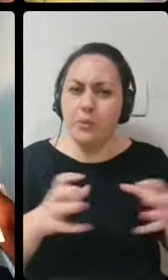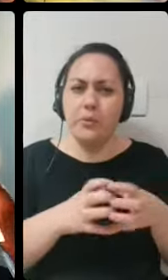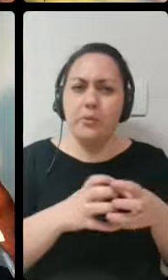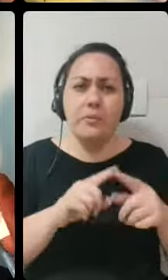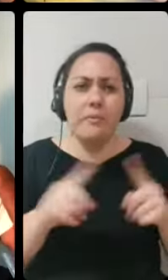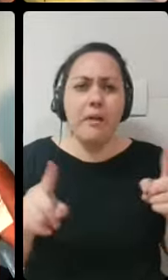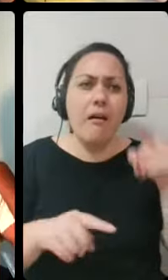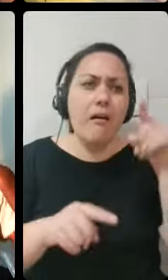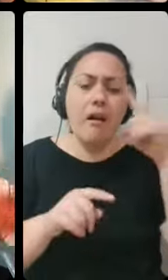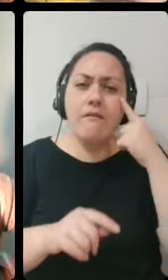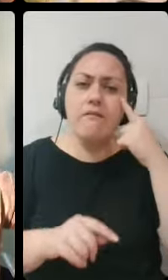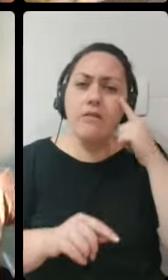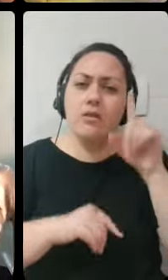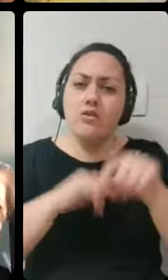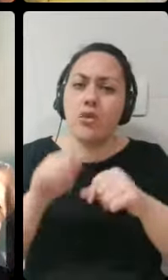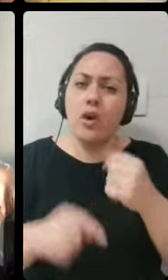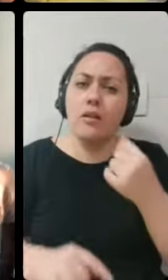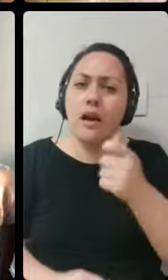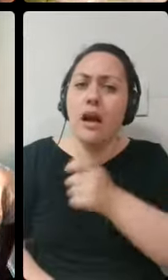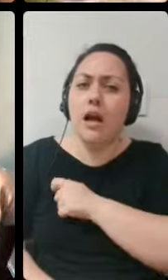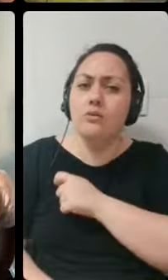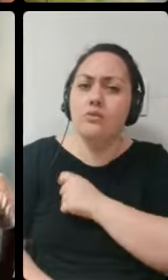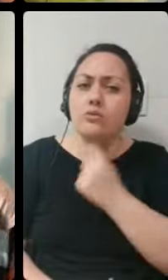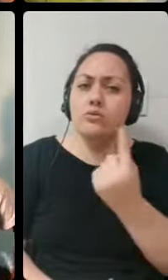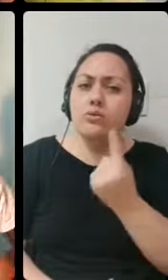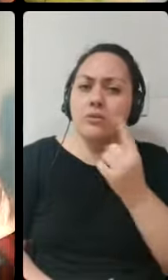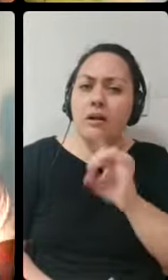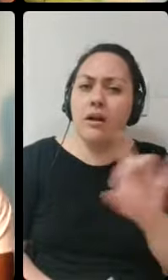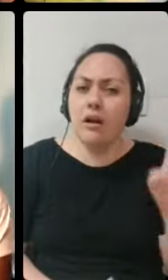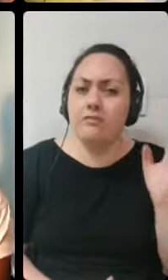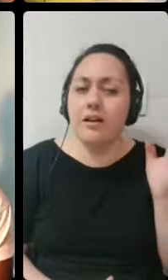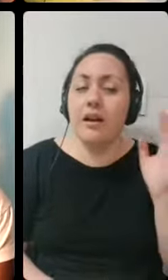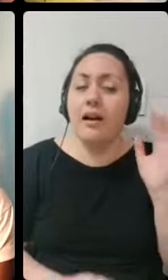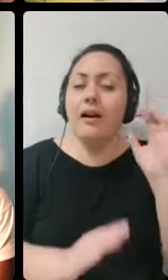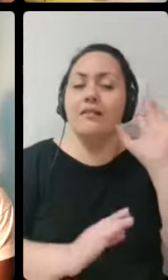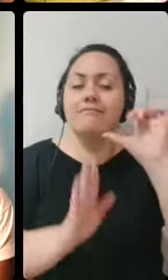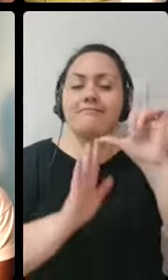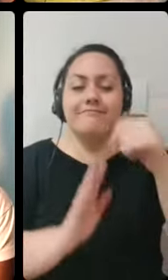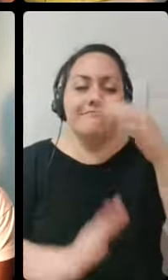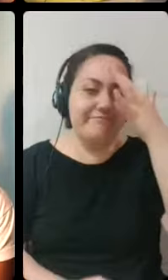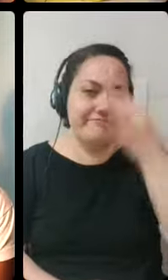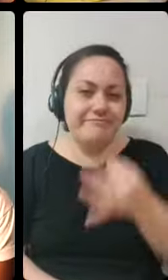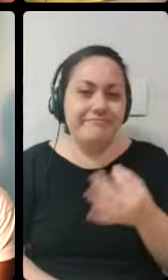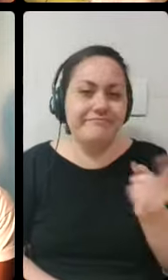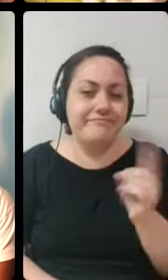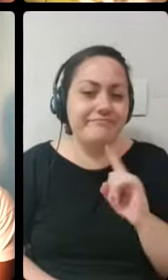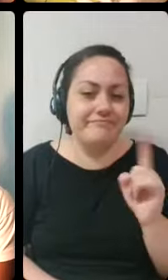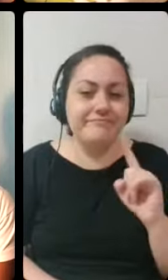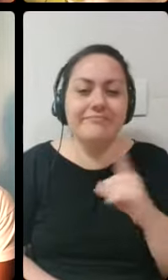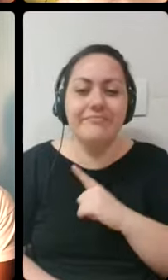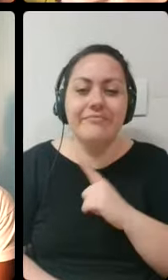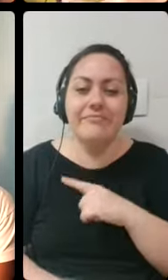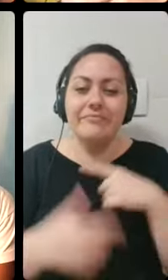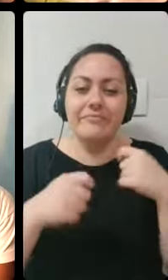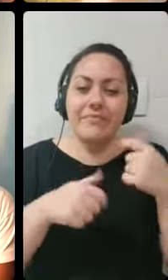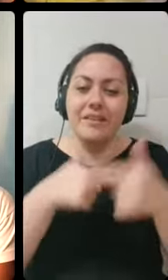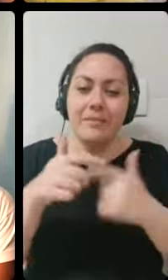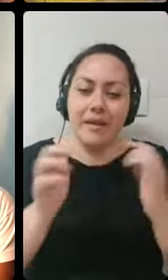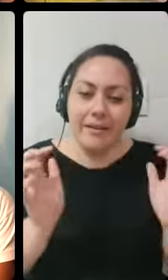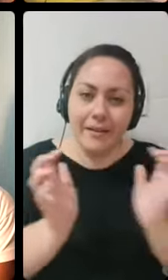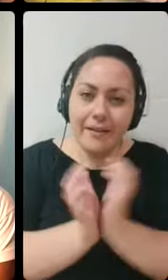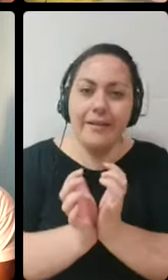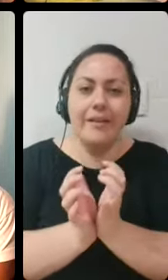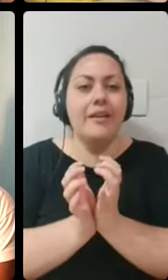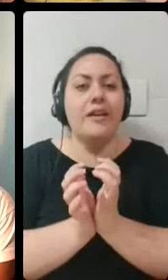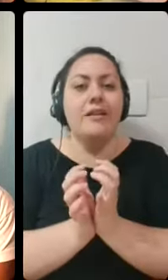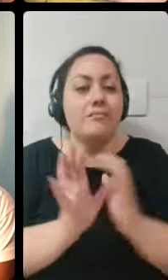ser selecionada? Daí, depois que eu entendi, né, que tinha toda uma questão de equipe, de engajamento de equipe, não era ser